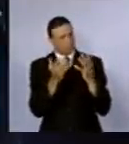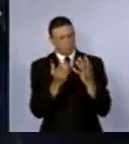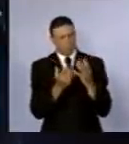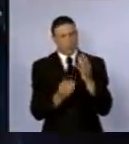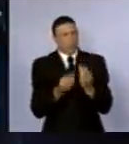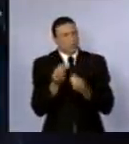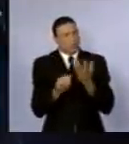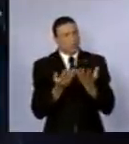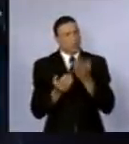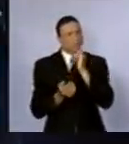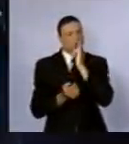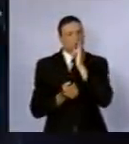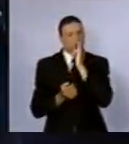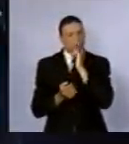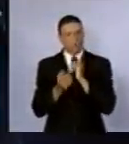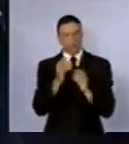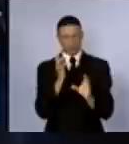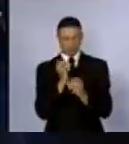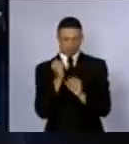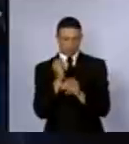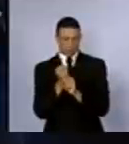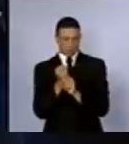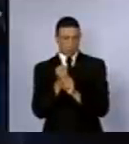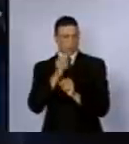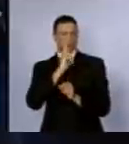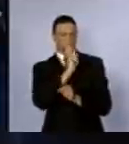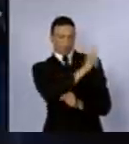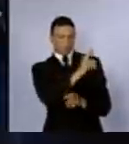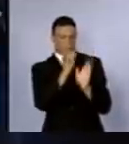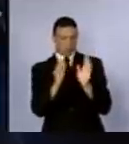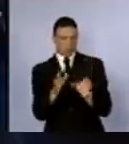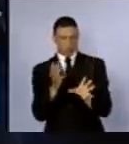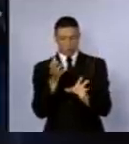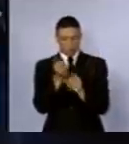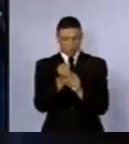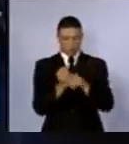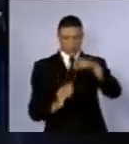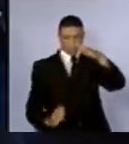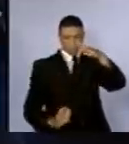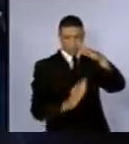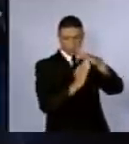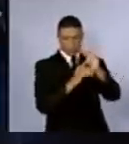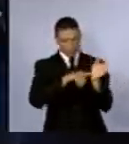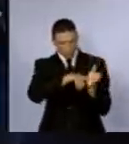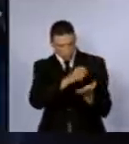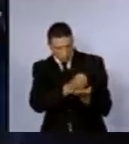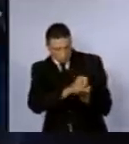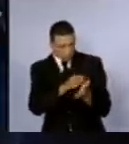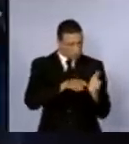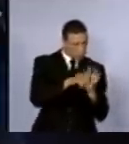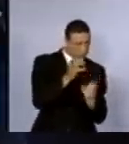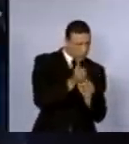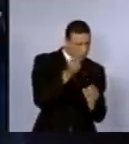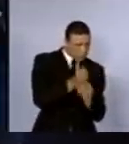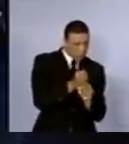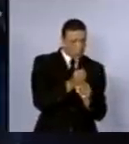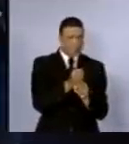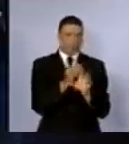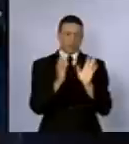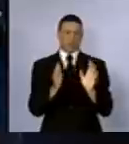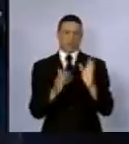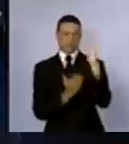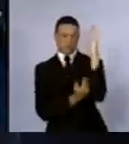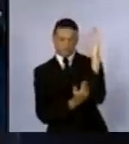Você fala além daqueles valores que foram? Não, os valores que são definidos e que são feitos os testes, são feitos os cálculos, inclusive, são os